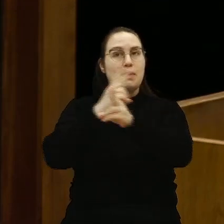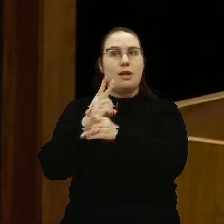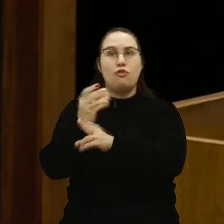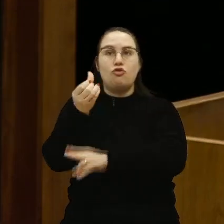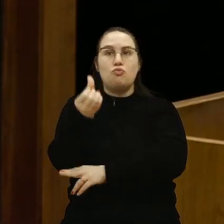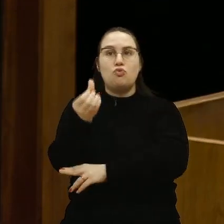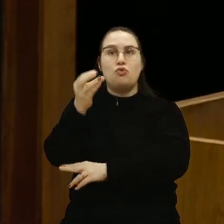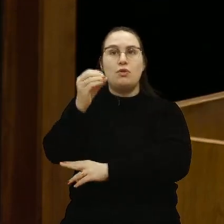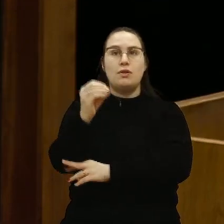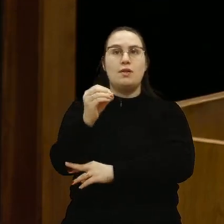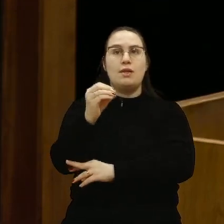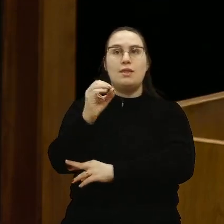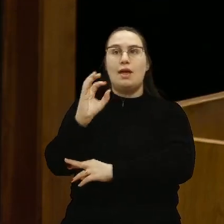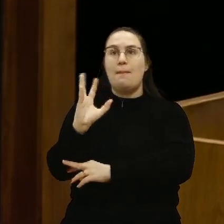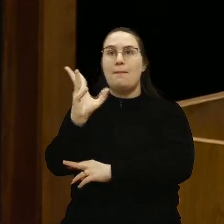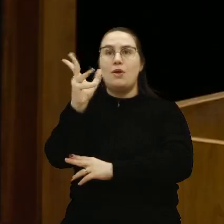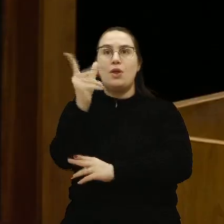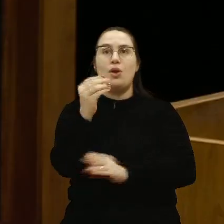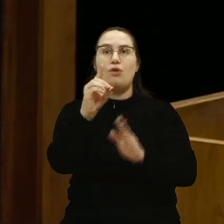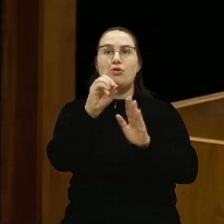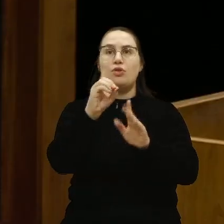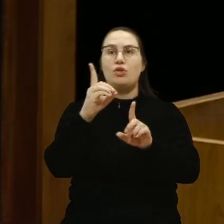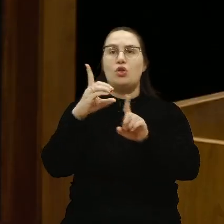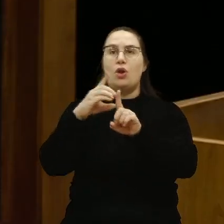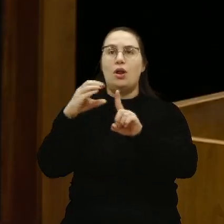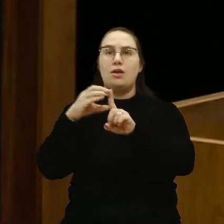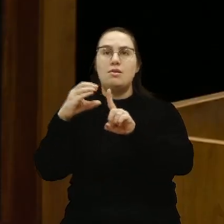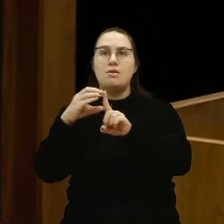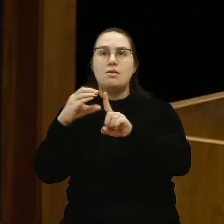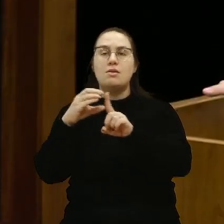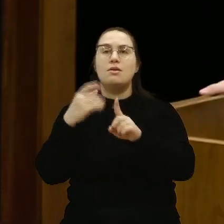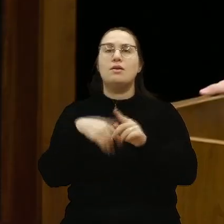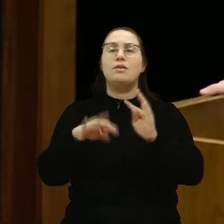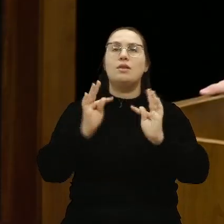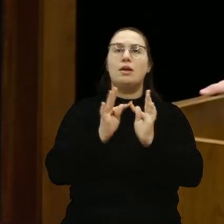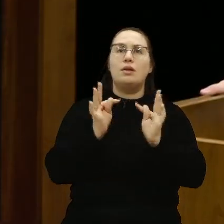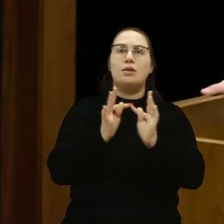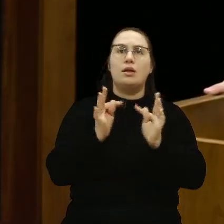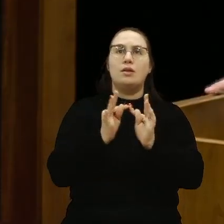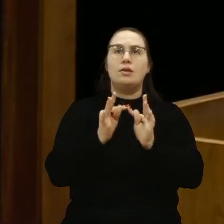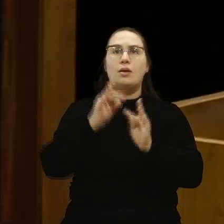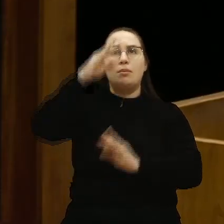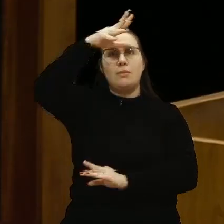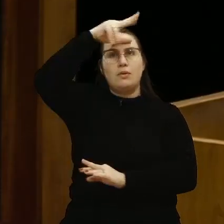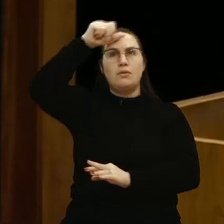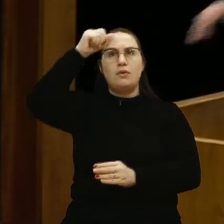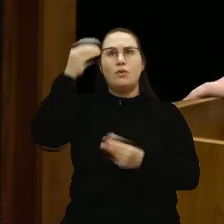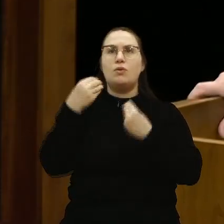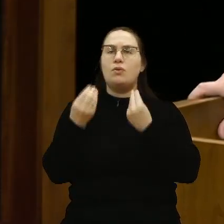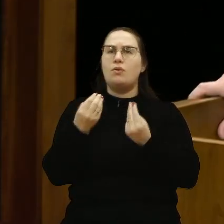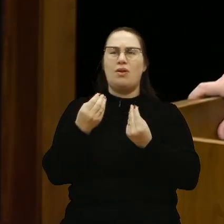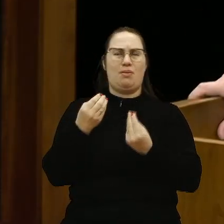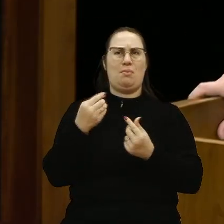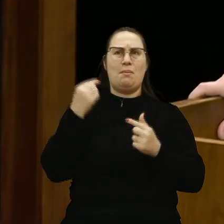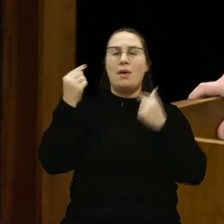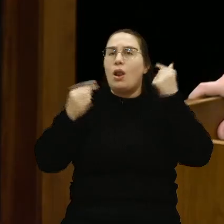de dólares para atualização tecnológica da Prefeitura, vereador Santo Fantinel, isso é um delírio.